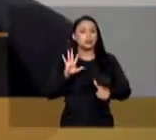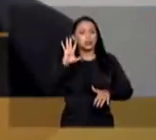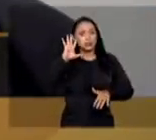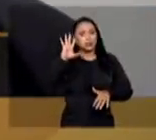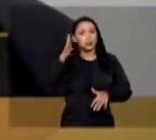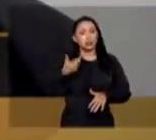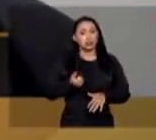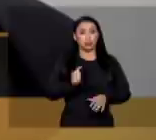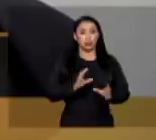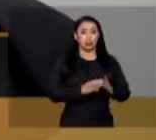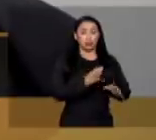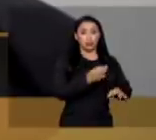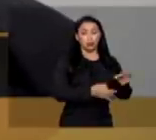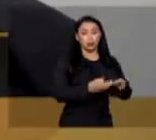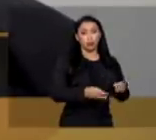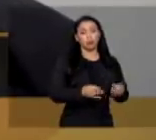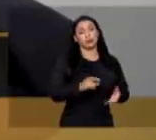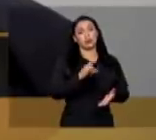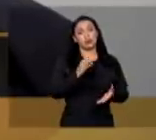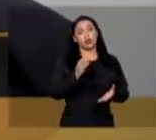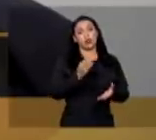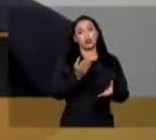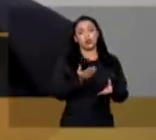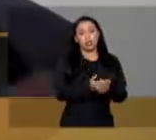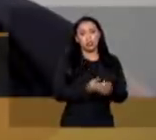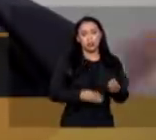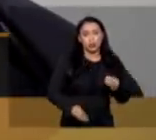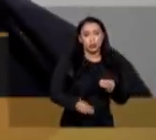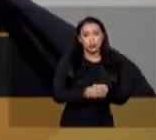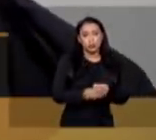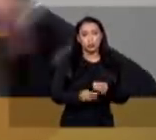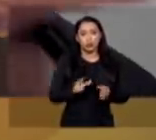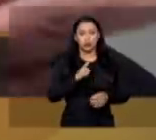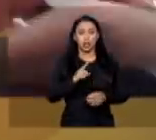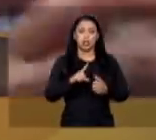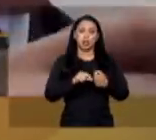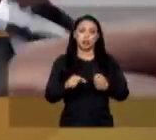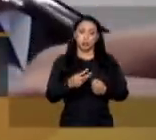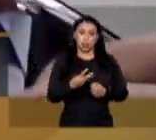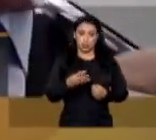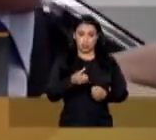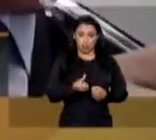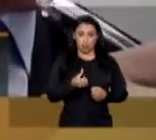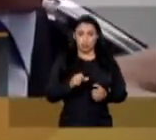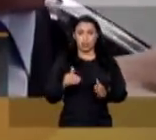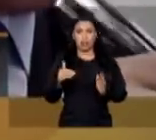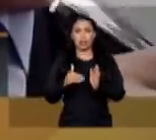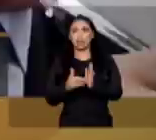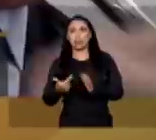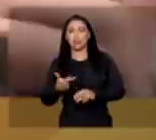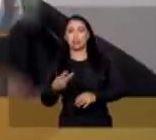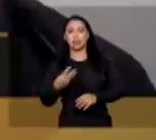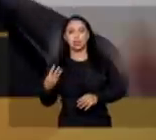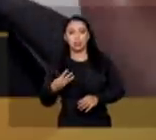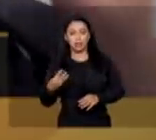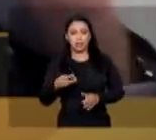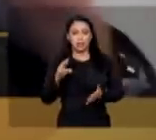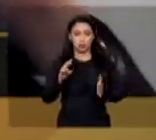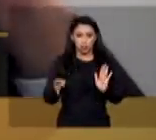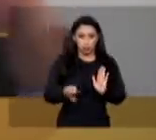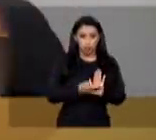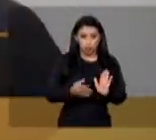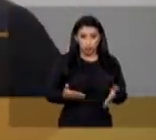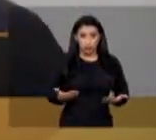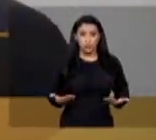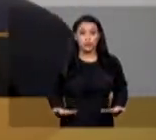em sede de embargos de divergência ou de embargos infringentes. Artigo 360 a 336 do Regimento Interno.